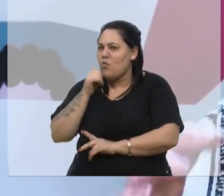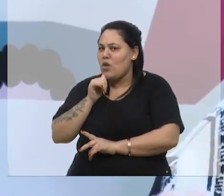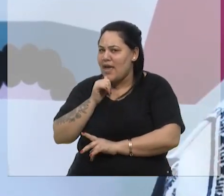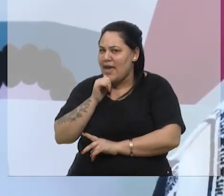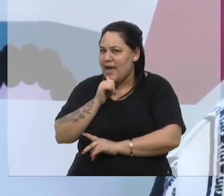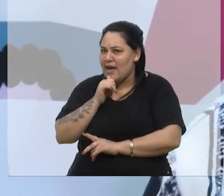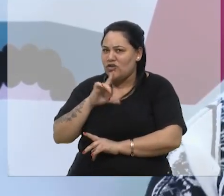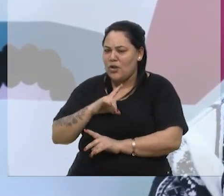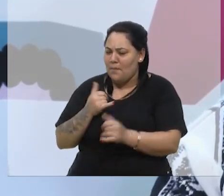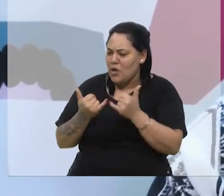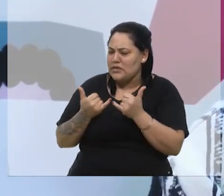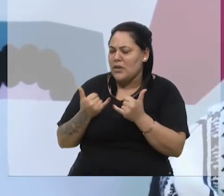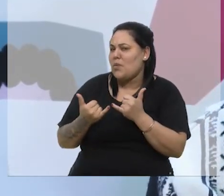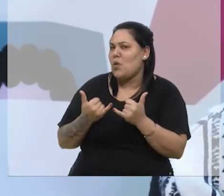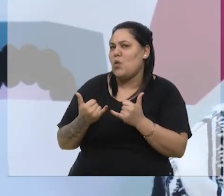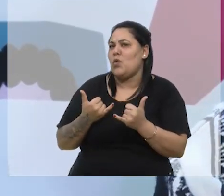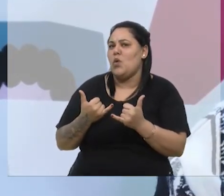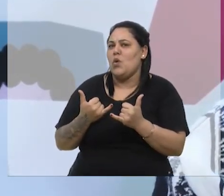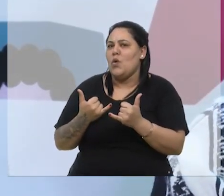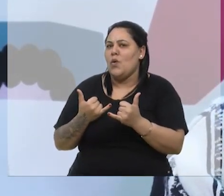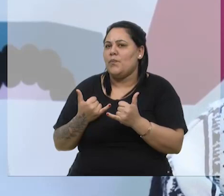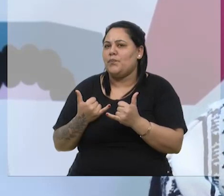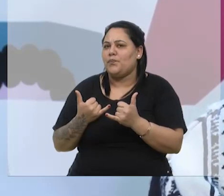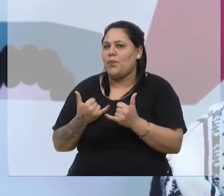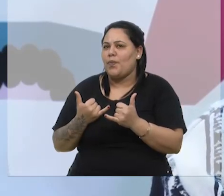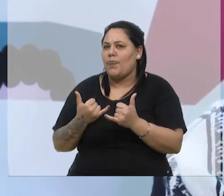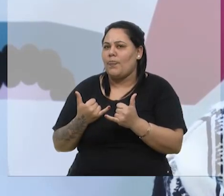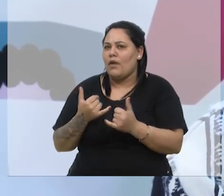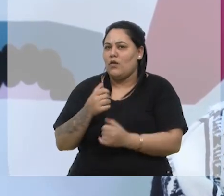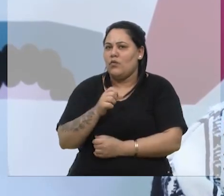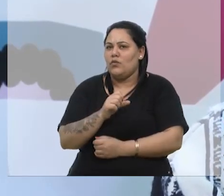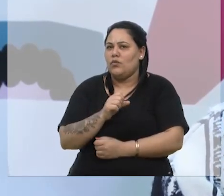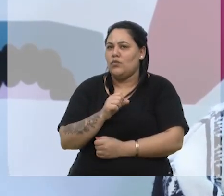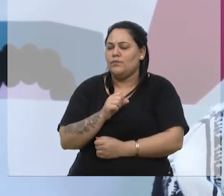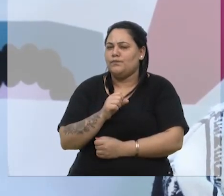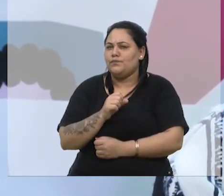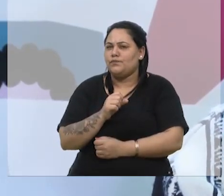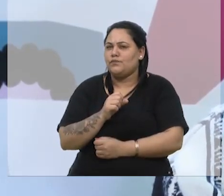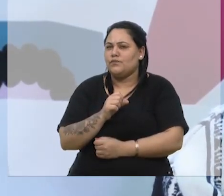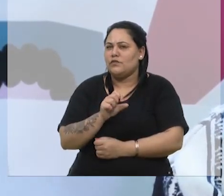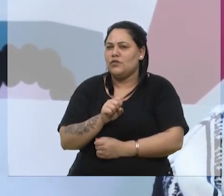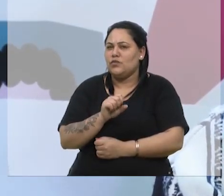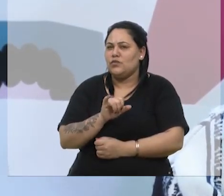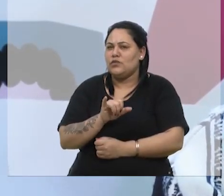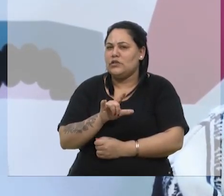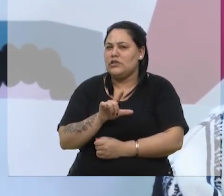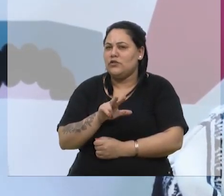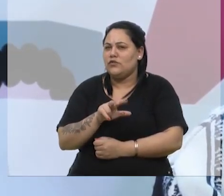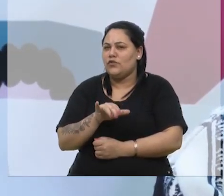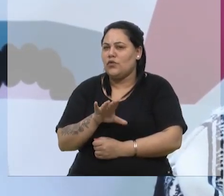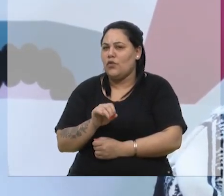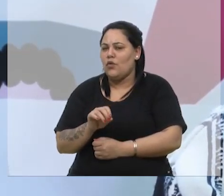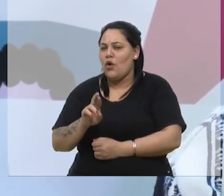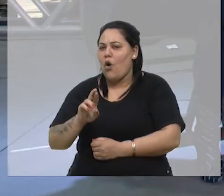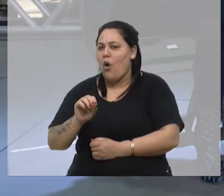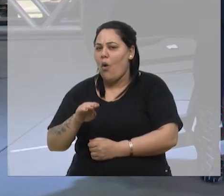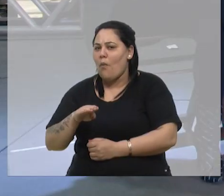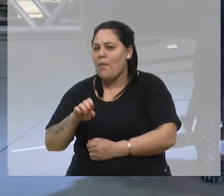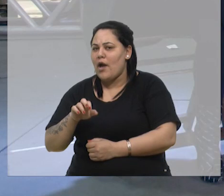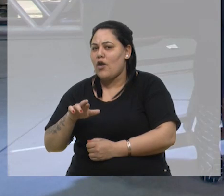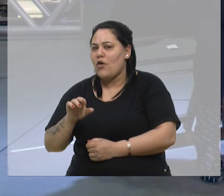se perde. E como é que vem a construção da história? Tem o ponto de partida e depois tu já sabe como é que é ou vai